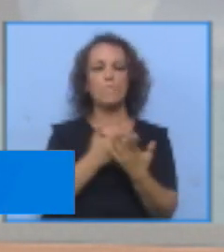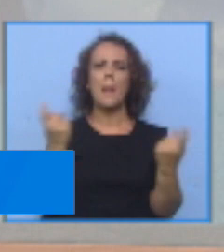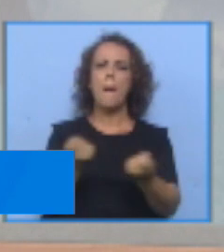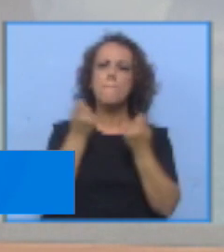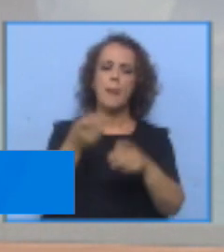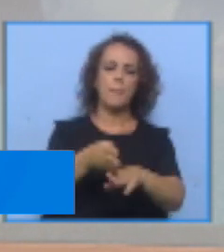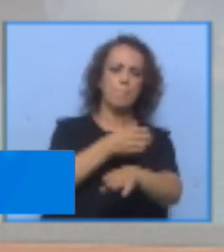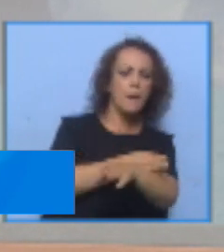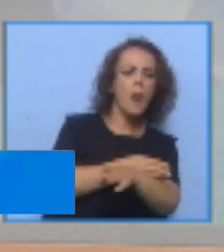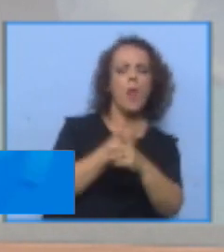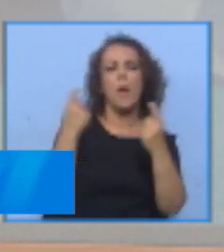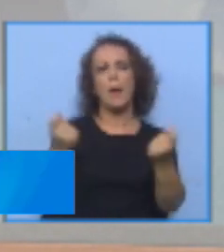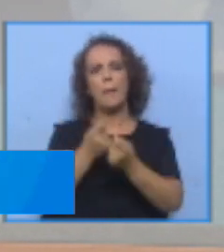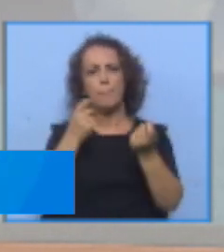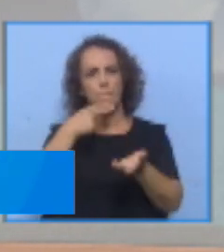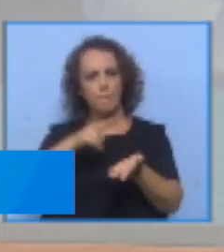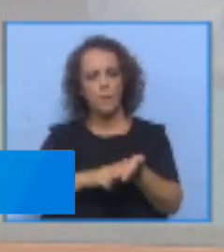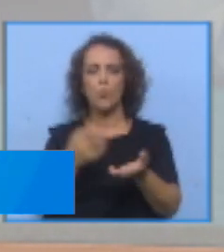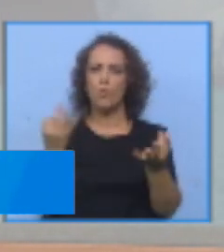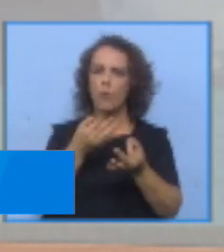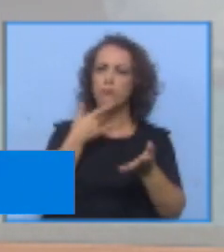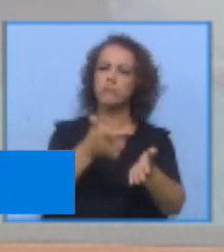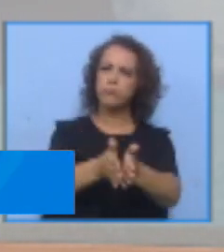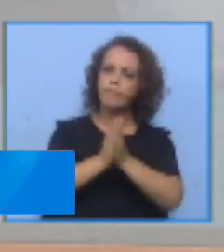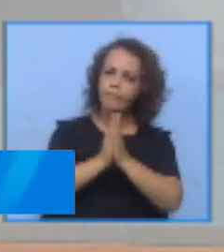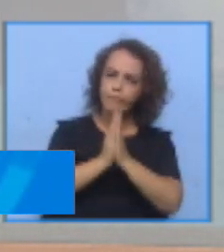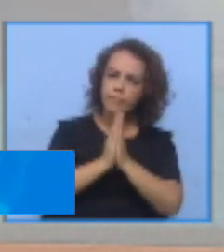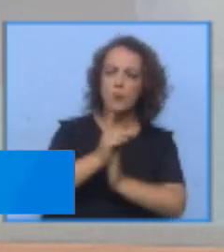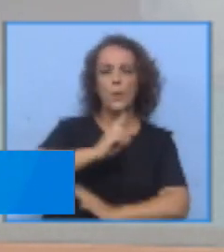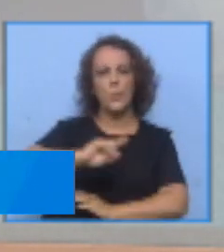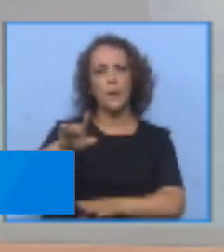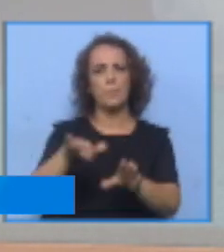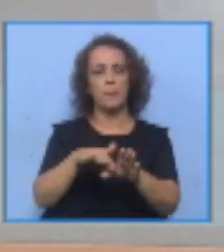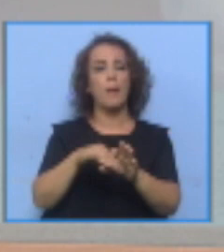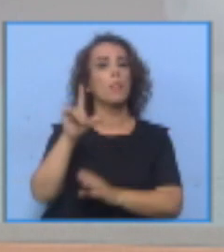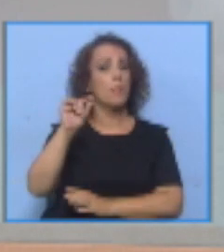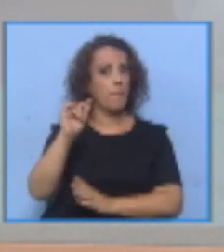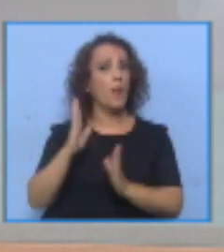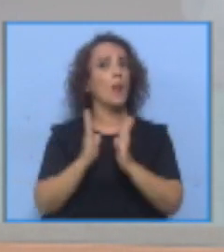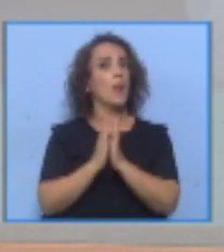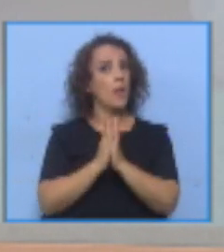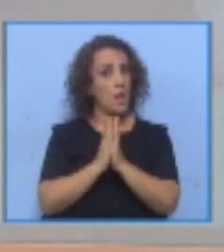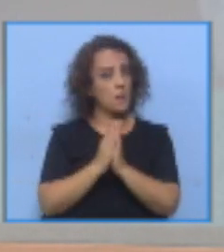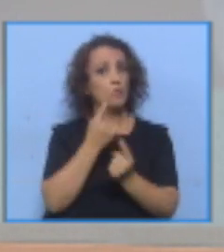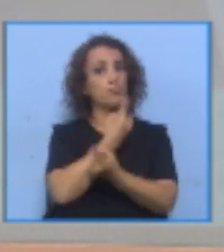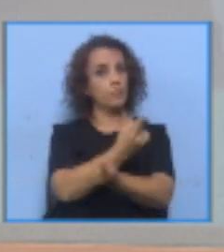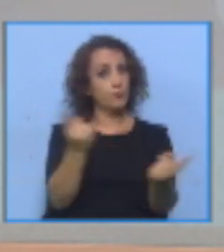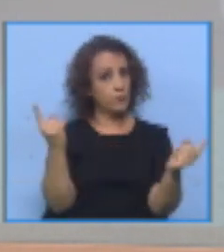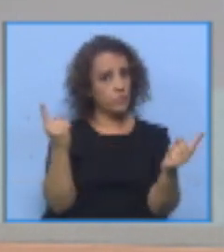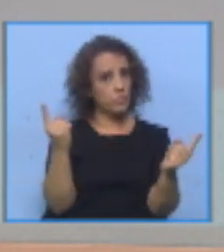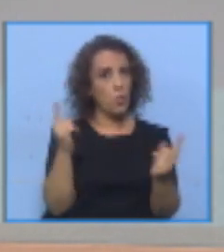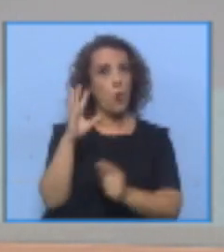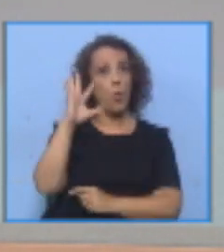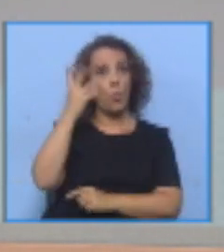têm circulado vários destes apelos, incluindo o apelo da Igreja, e é muito isso que a Igreja faz em